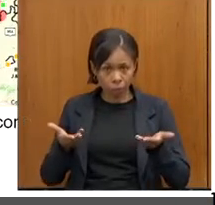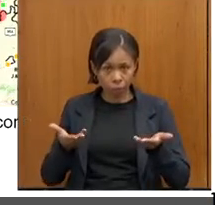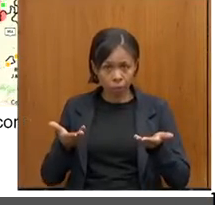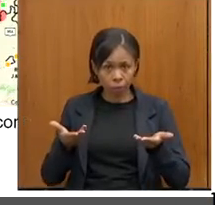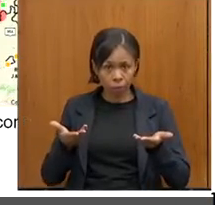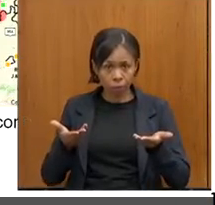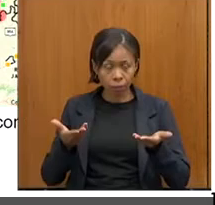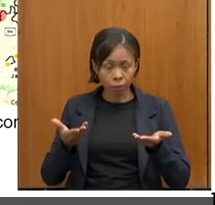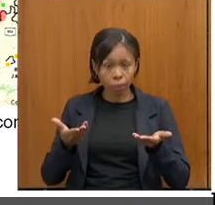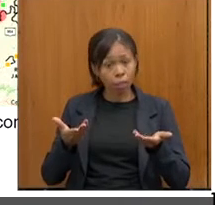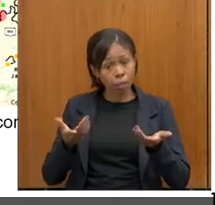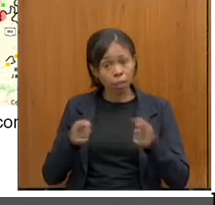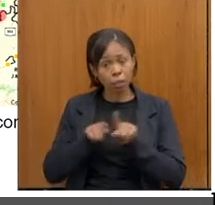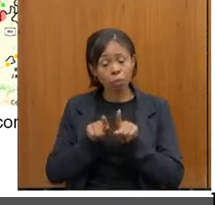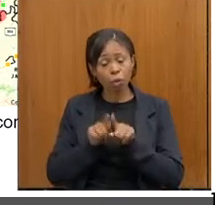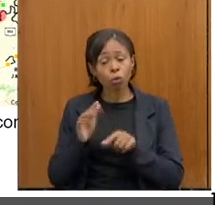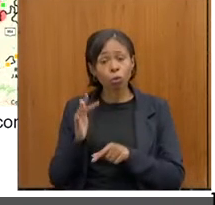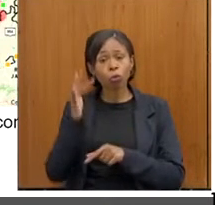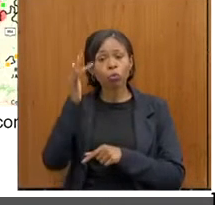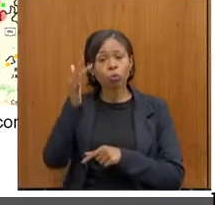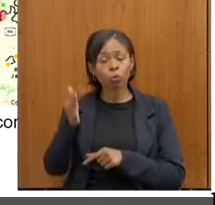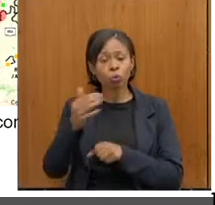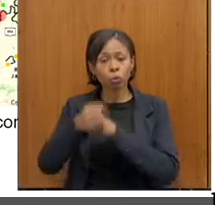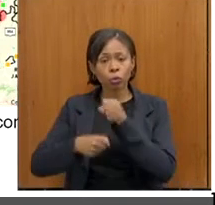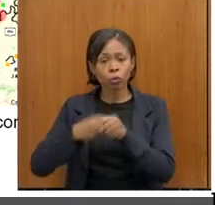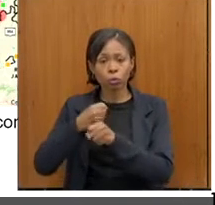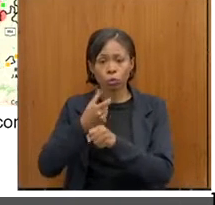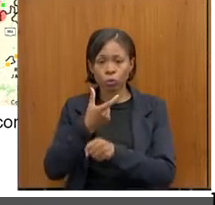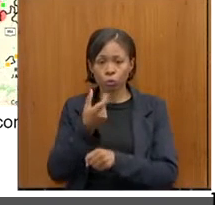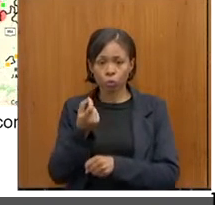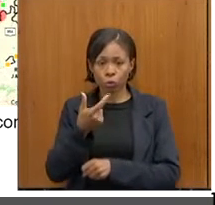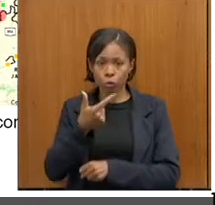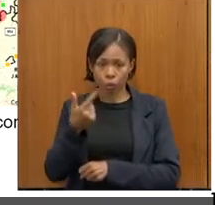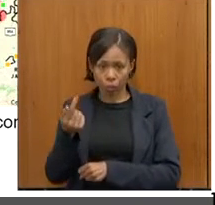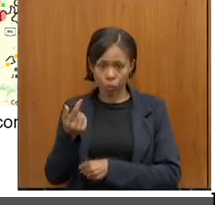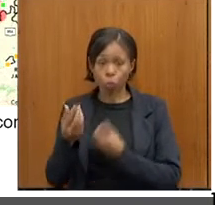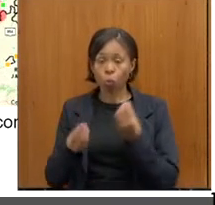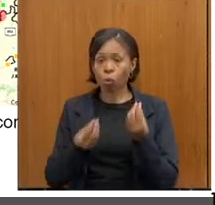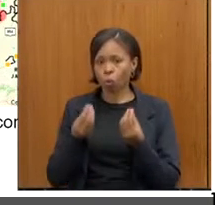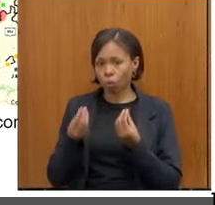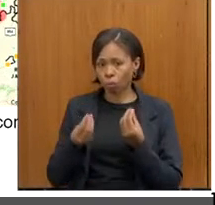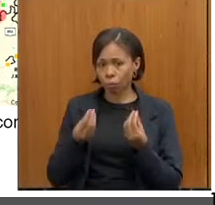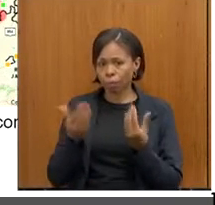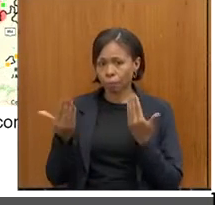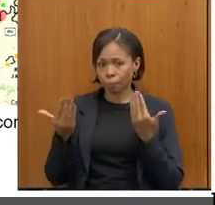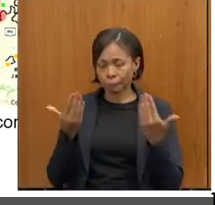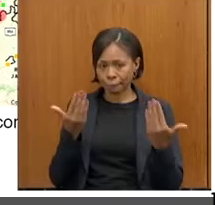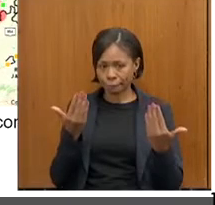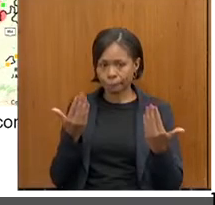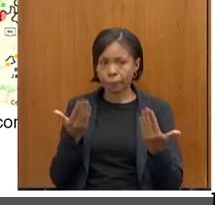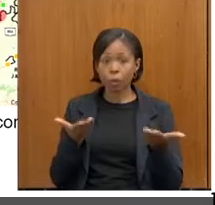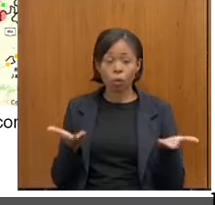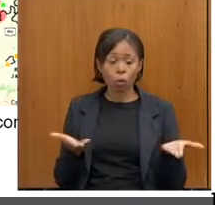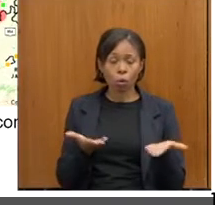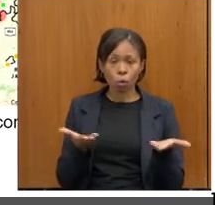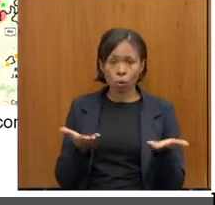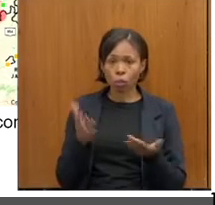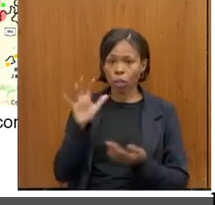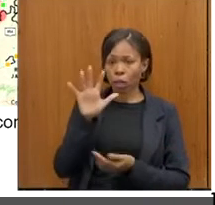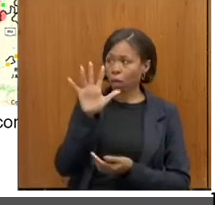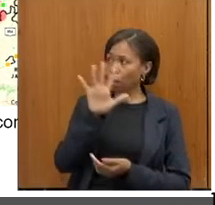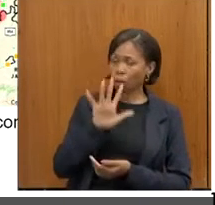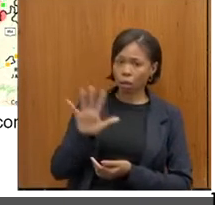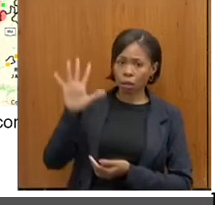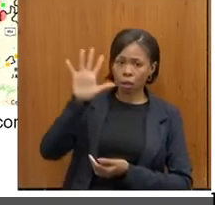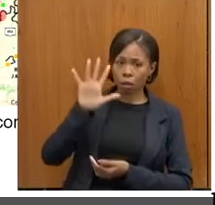em 2027 Olá hoje nós temos três assim mapa e